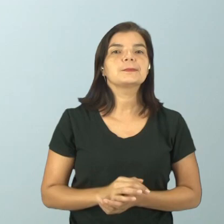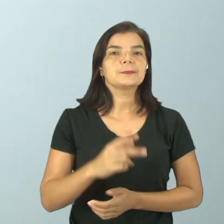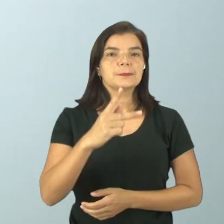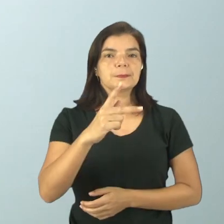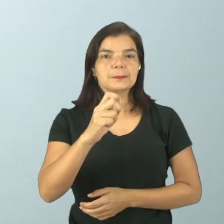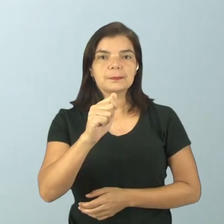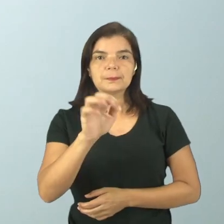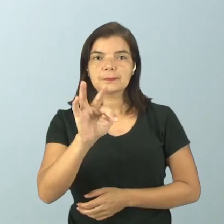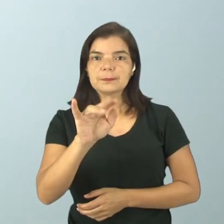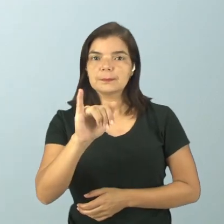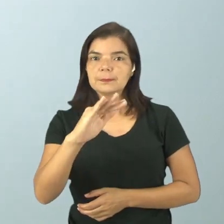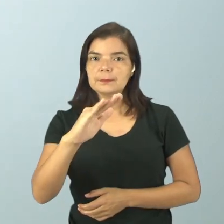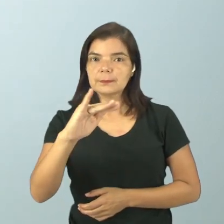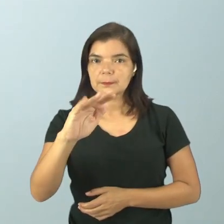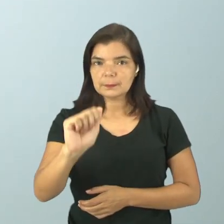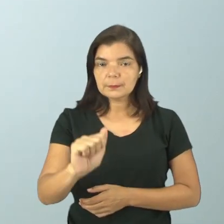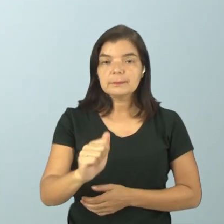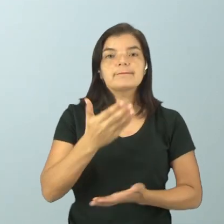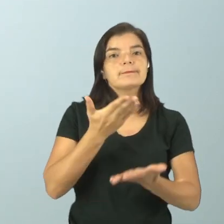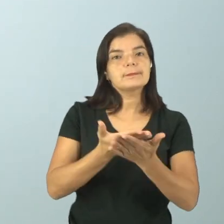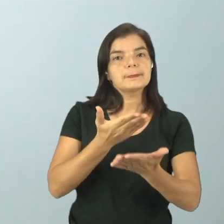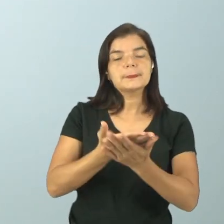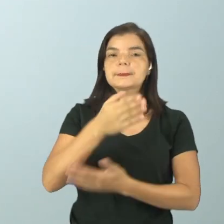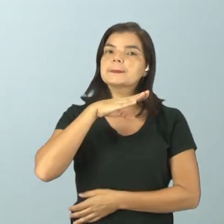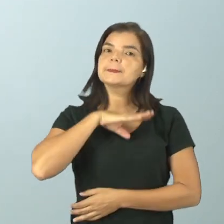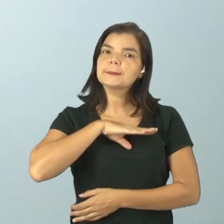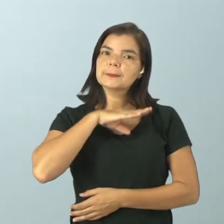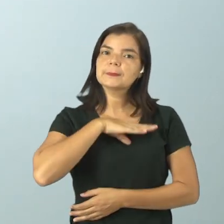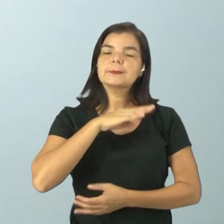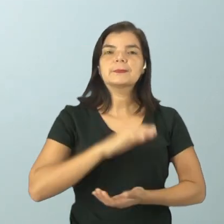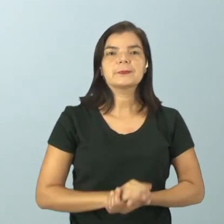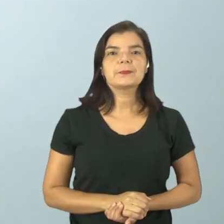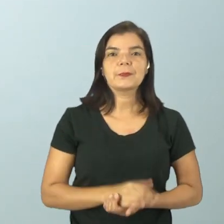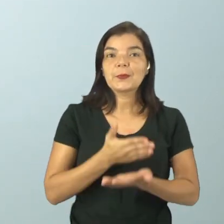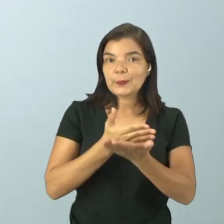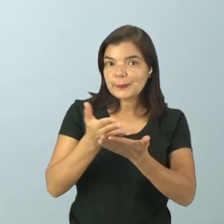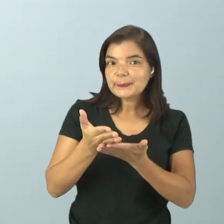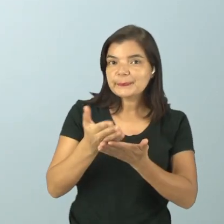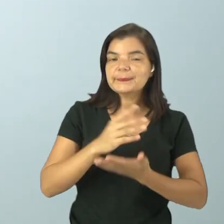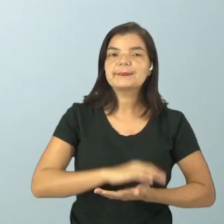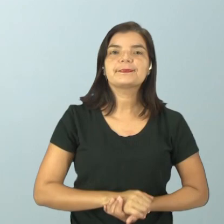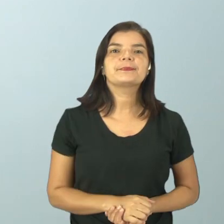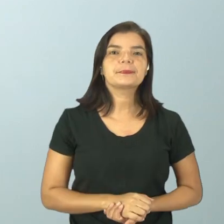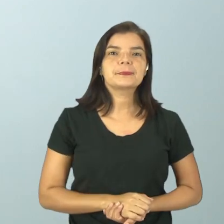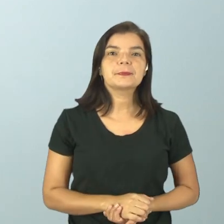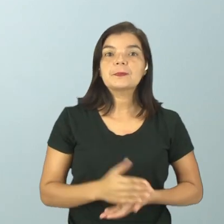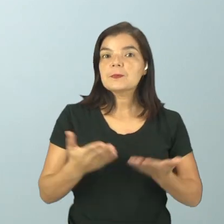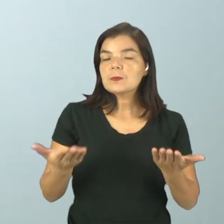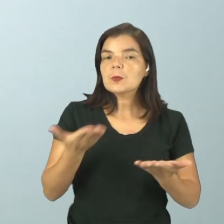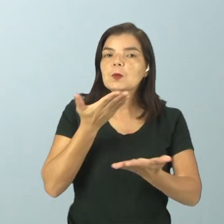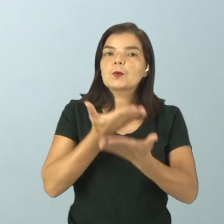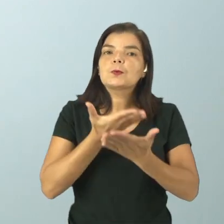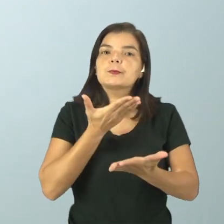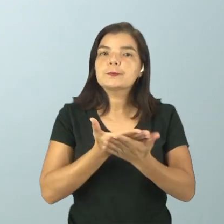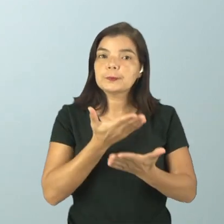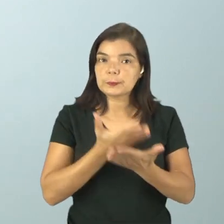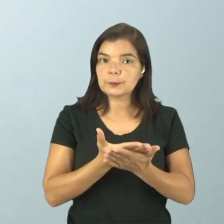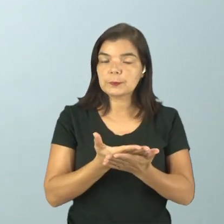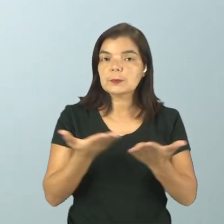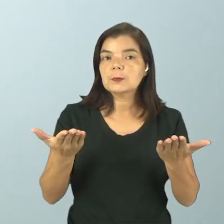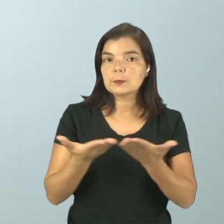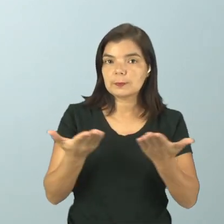eu sou a professora Patrícia Rufino e você está na aula de língua portuguesa. Vamos começar? Bom, nós estamos estudando